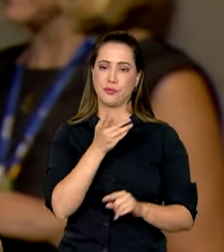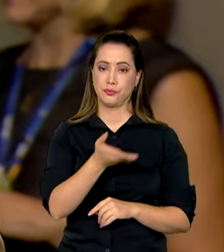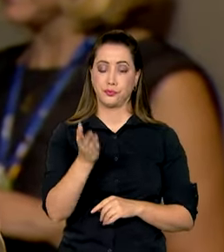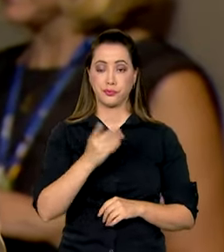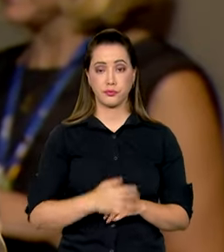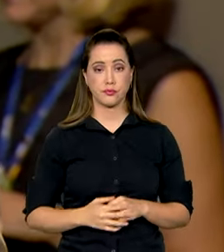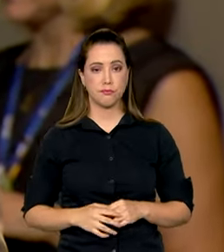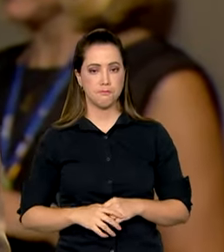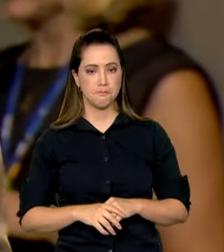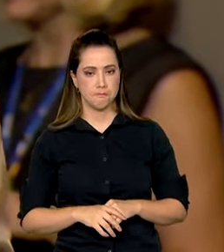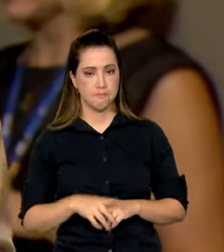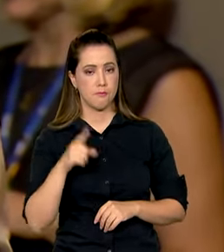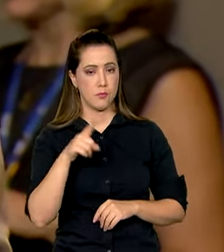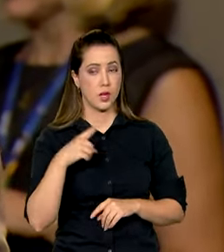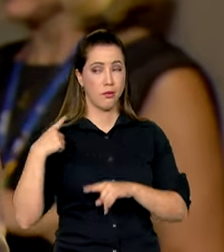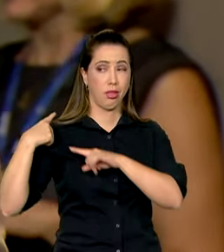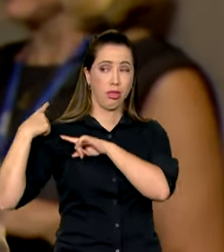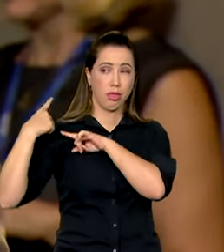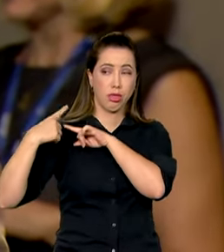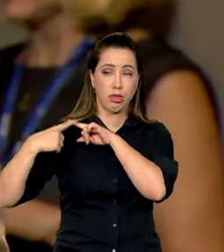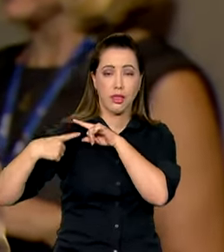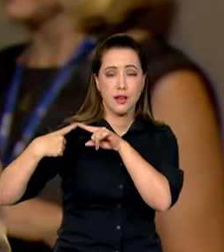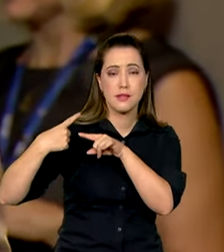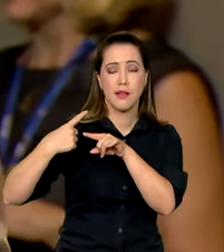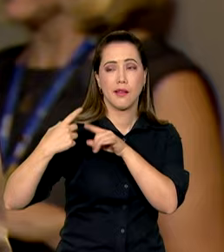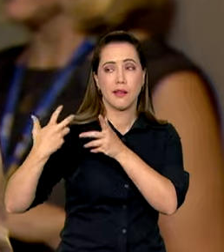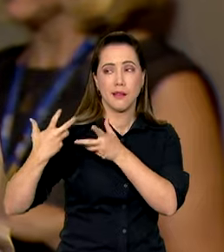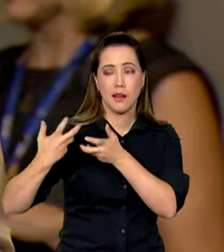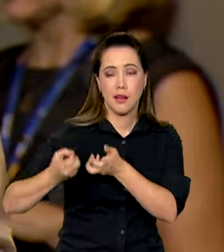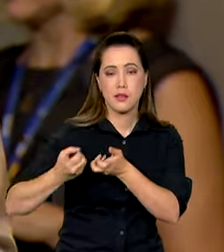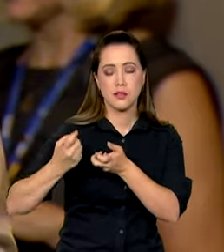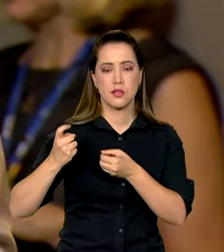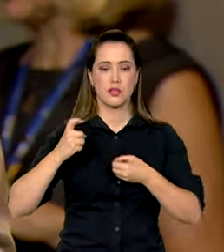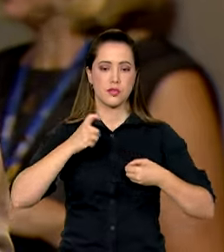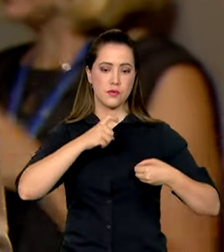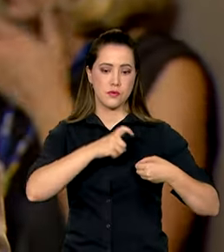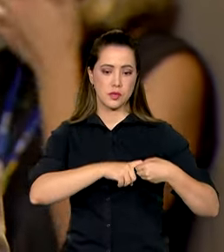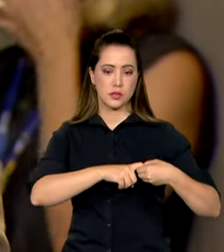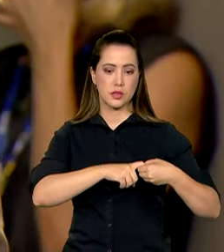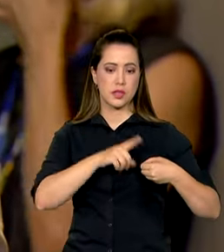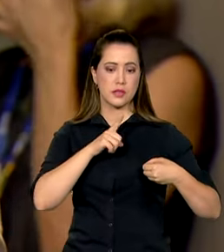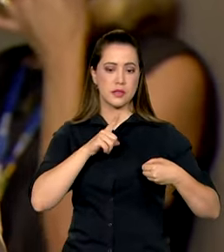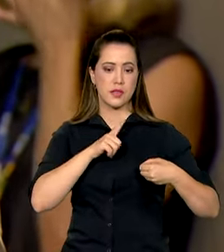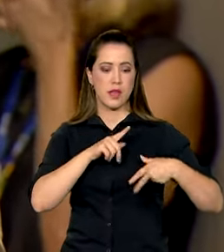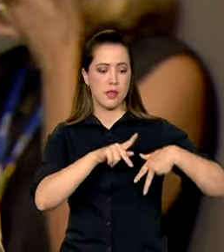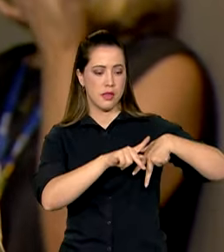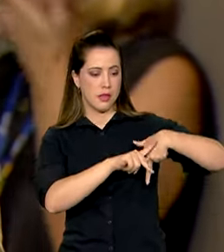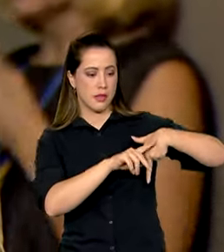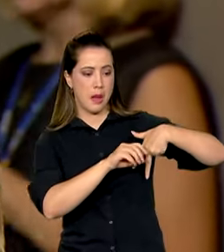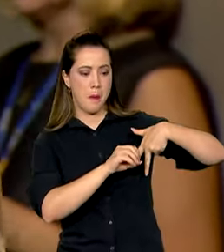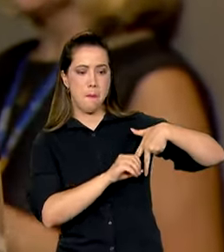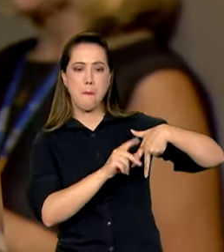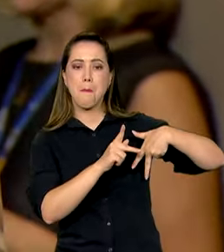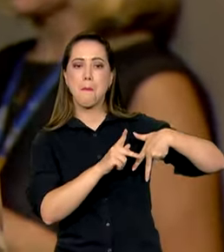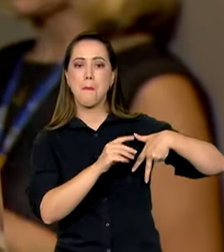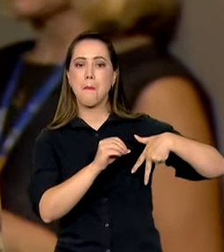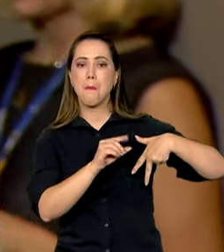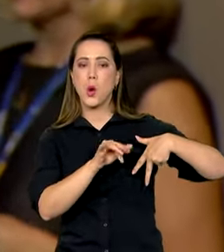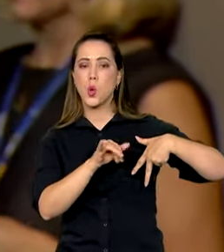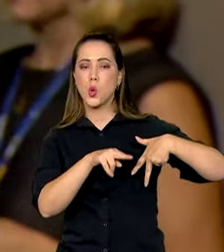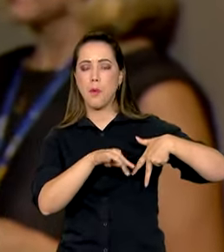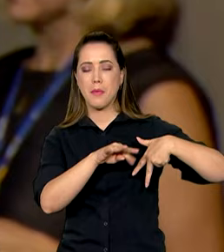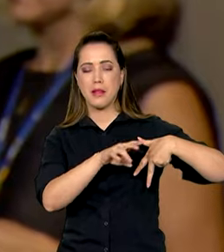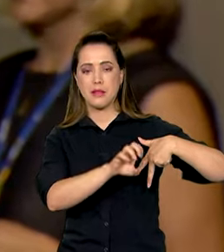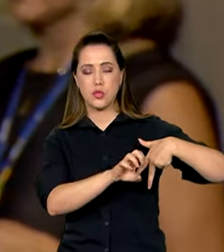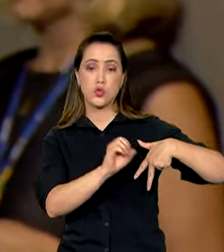das grandes heranças, né, desse processo é a gente voltar até a poliomielite, até o sarampo, que eram páginas